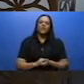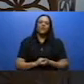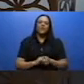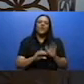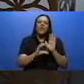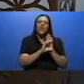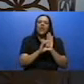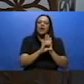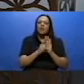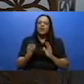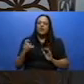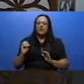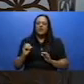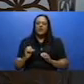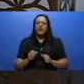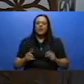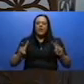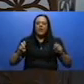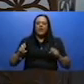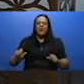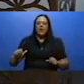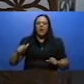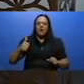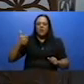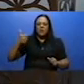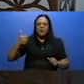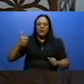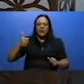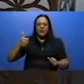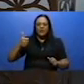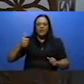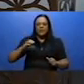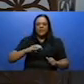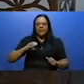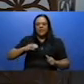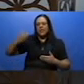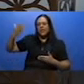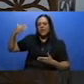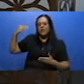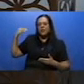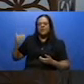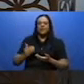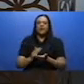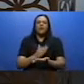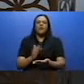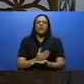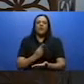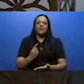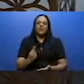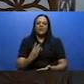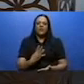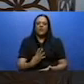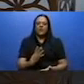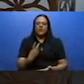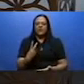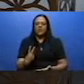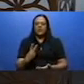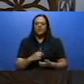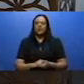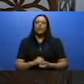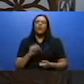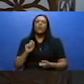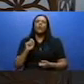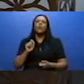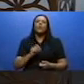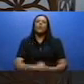Unidade 10, as primeiras cidades do passado, na página 142. Já pegou sua apostila? Trocar